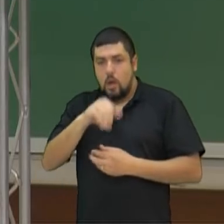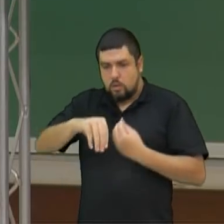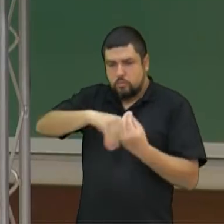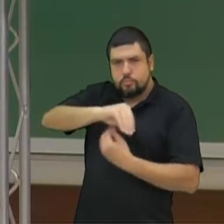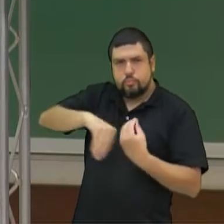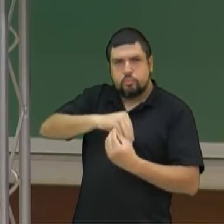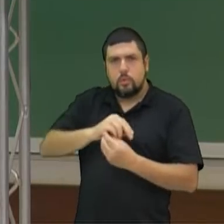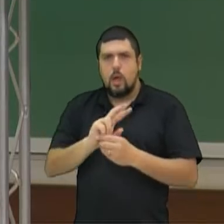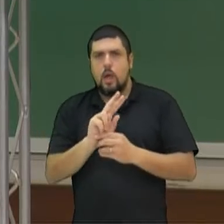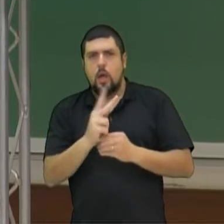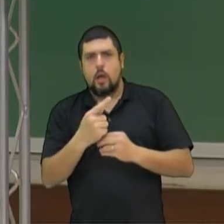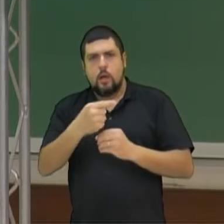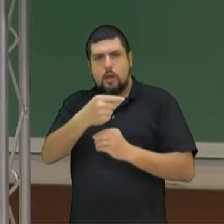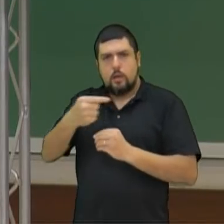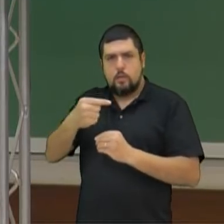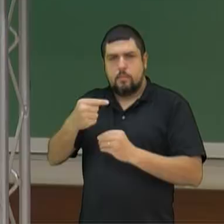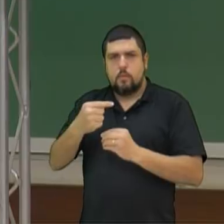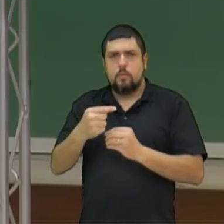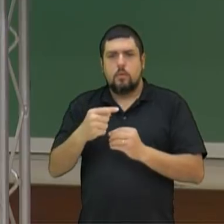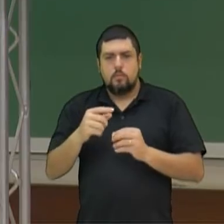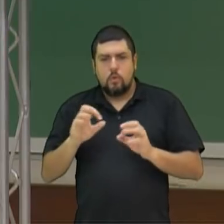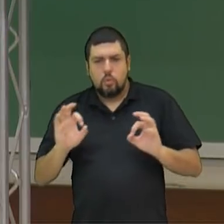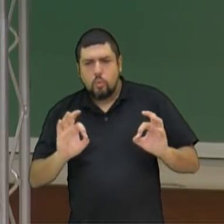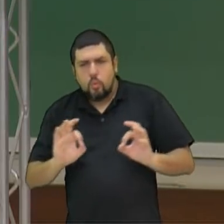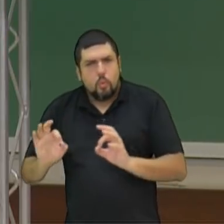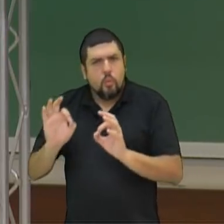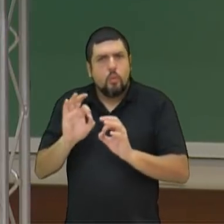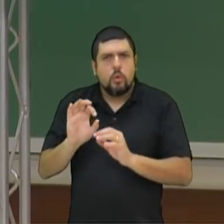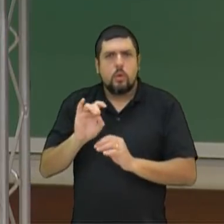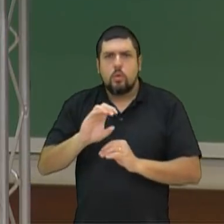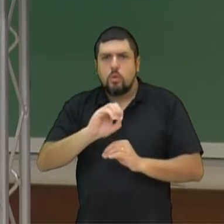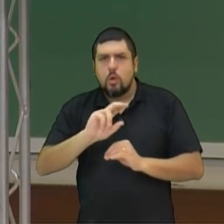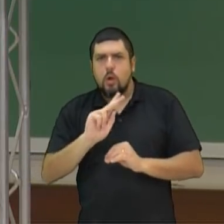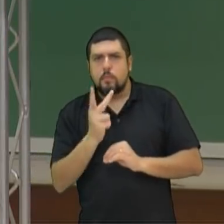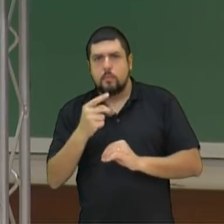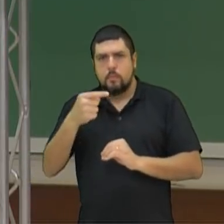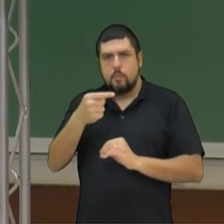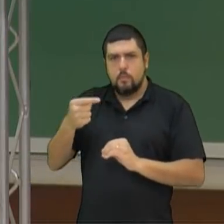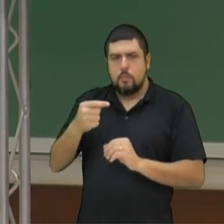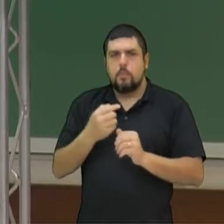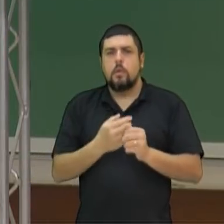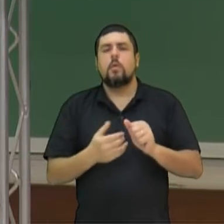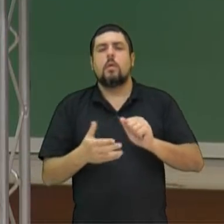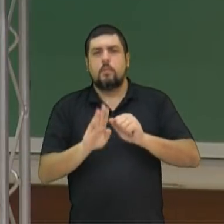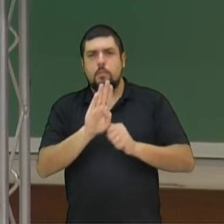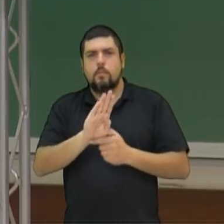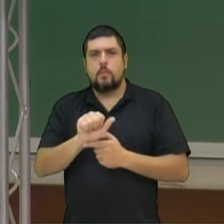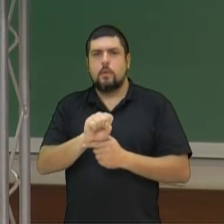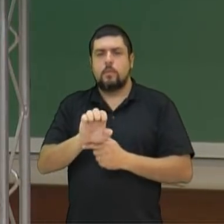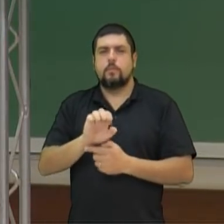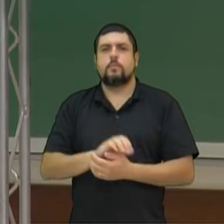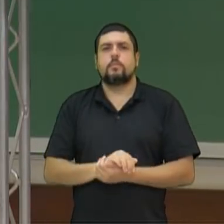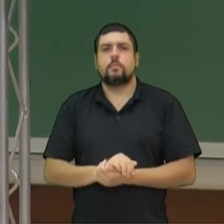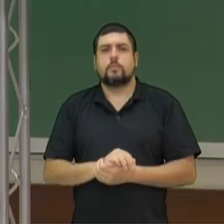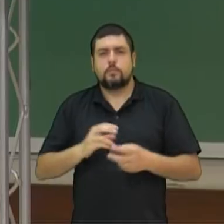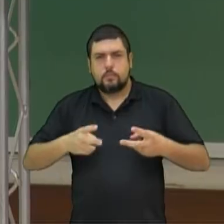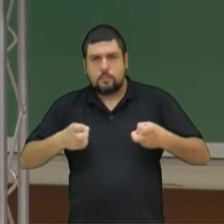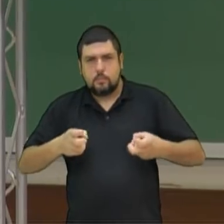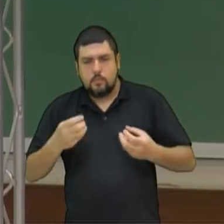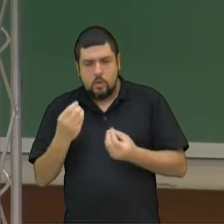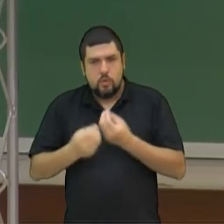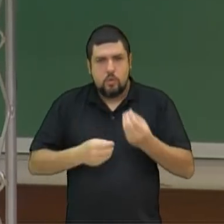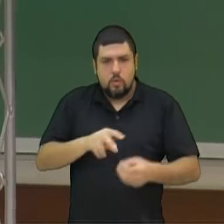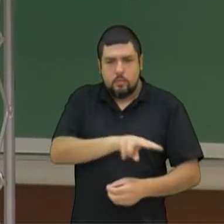liberou OH- e não tem um outro ânion, só tem OH-, é base. Tá vendo? Comportamentos